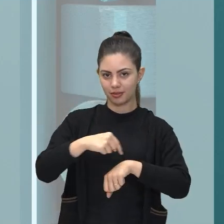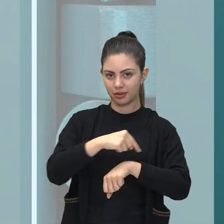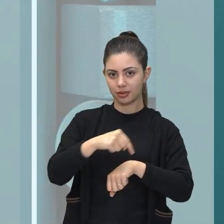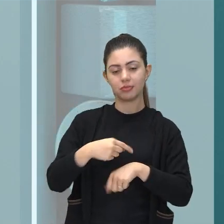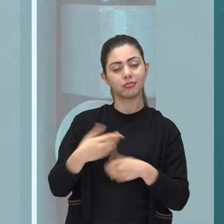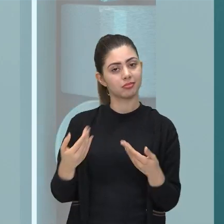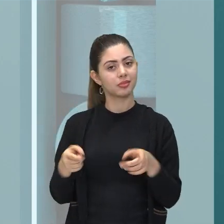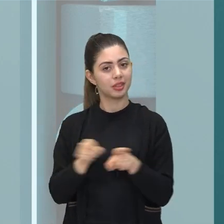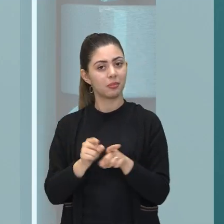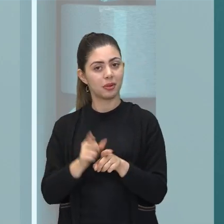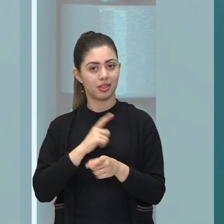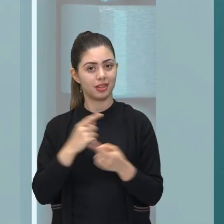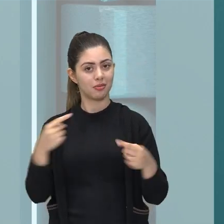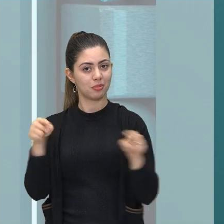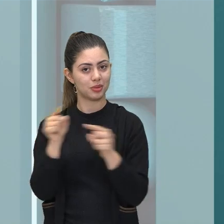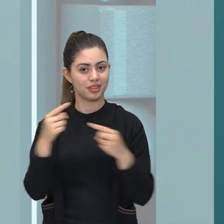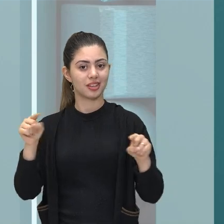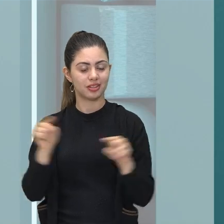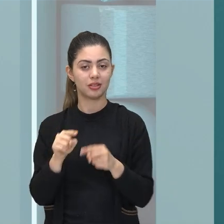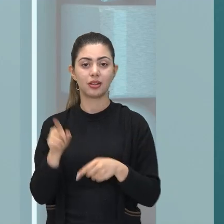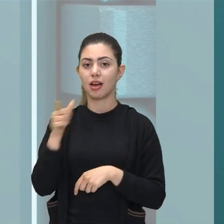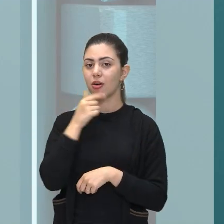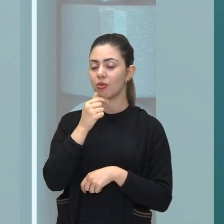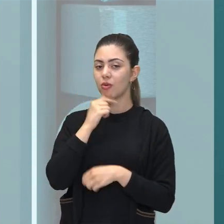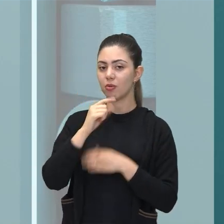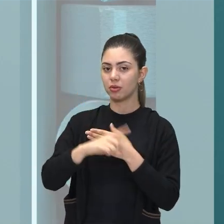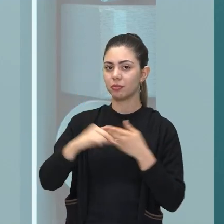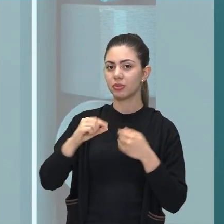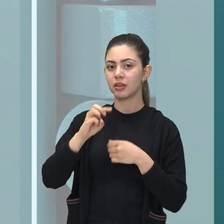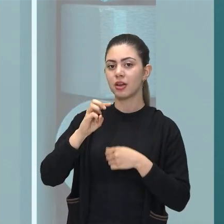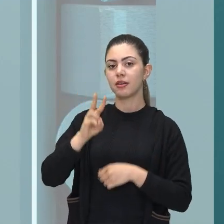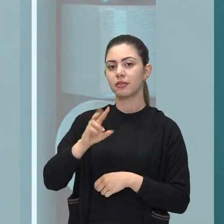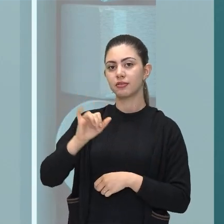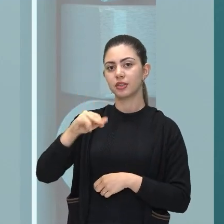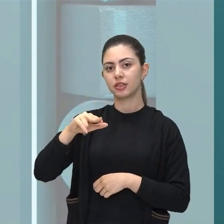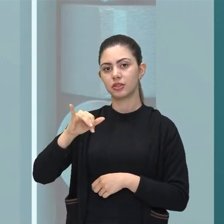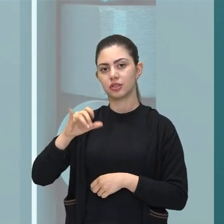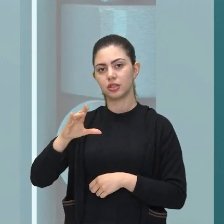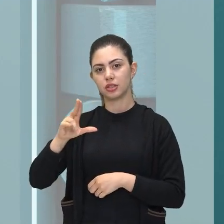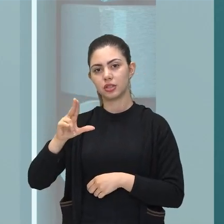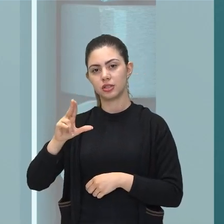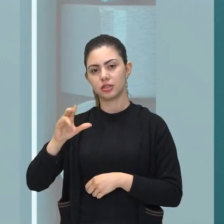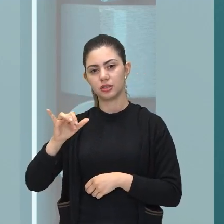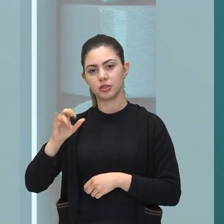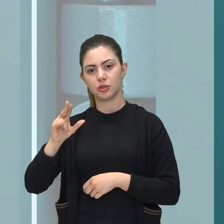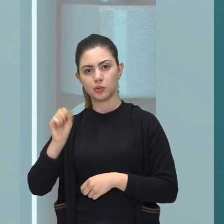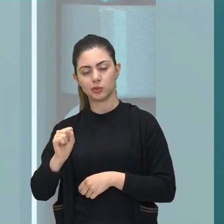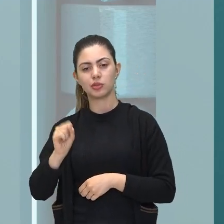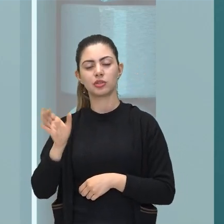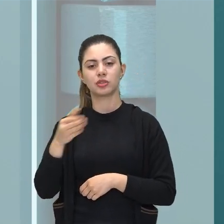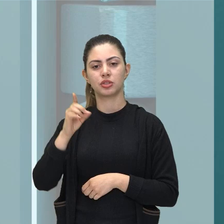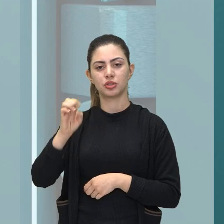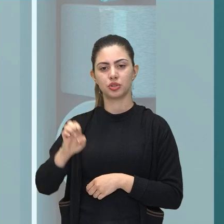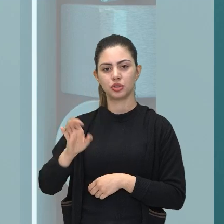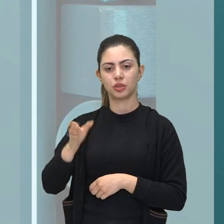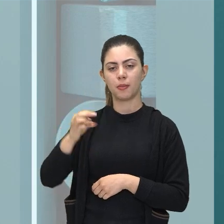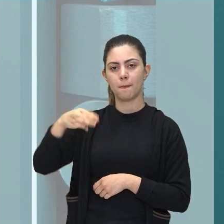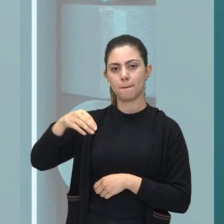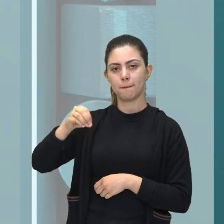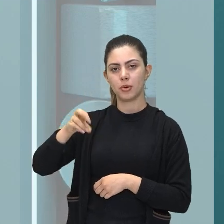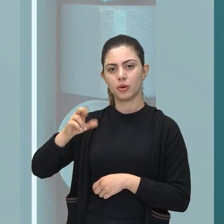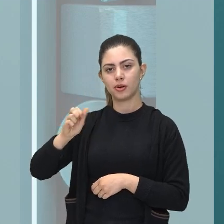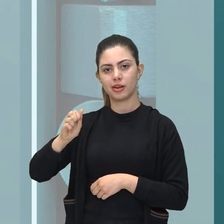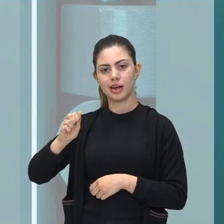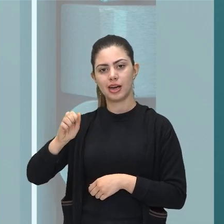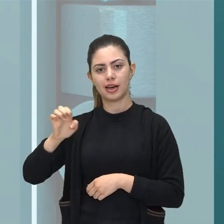musicado. Afinal de contas, Vinícius de Moraes não era só poeta, ele era um músico da nossa bossa nova, da nossa MPB brasileira,